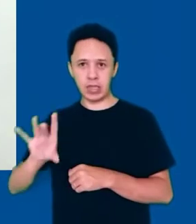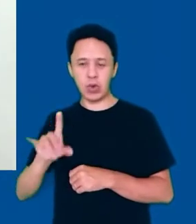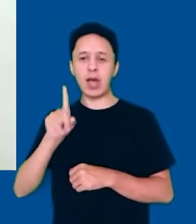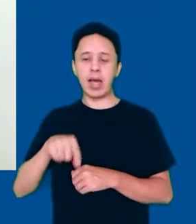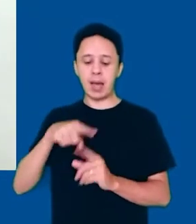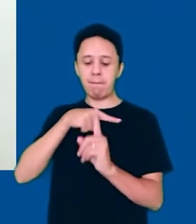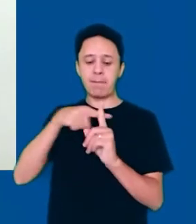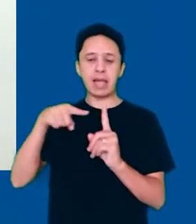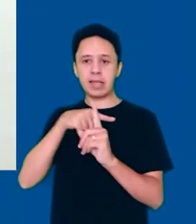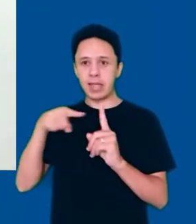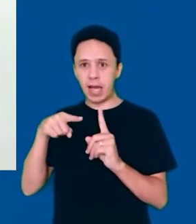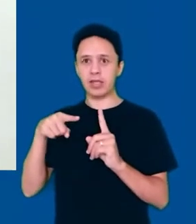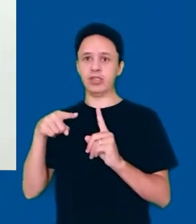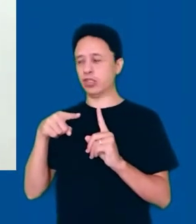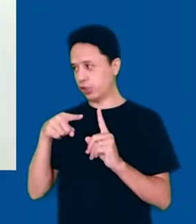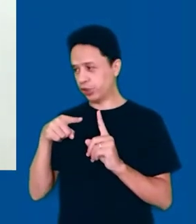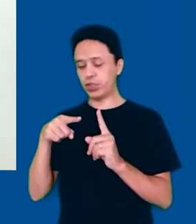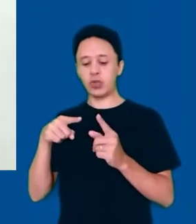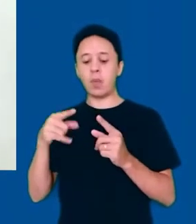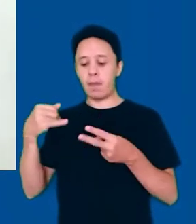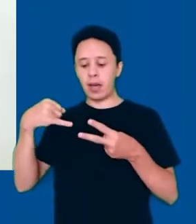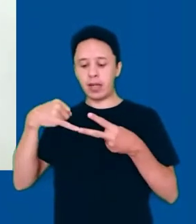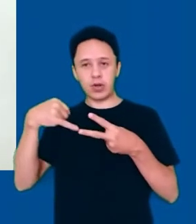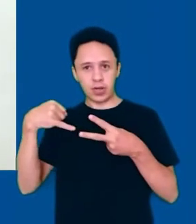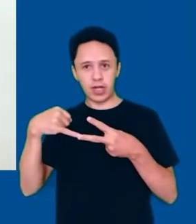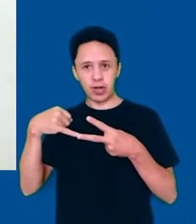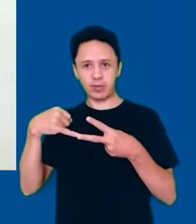do paralelogramo? Porque é metade, né? Ó, dividido em dois, ó, tá dividido em duas